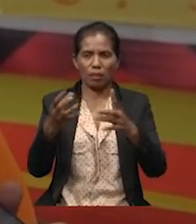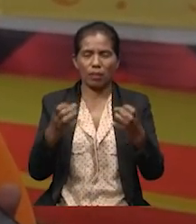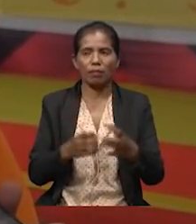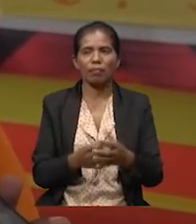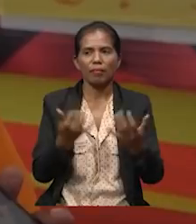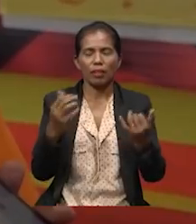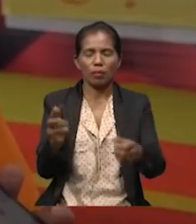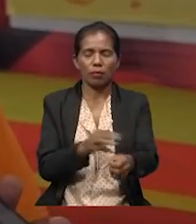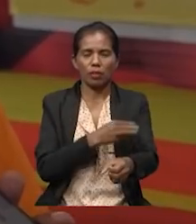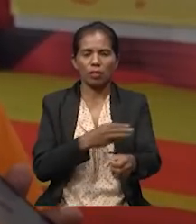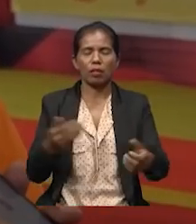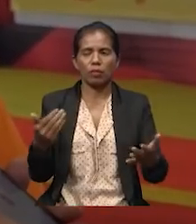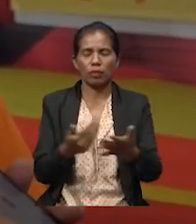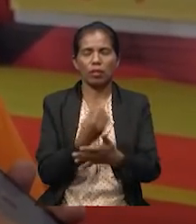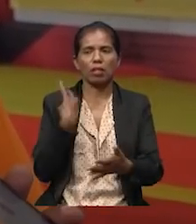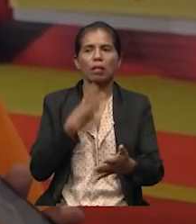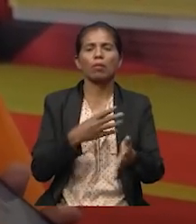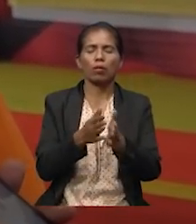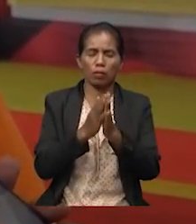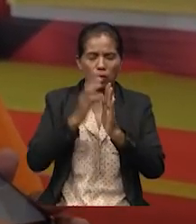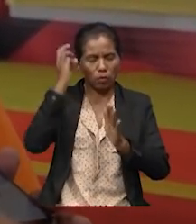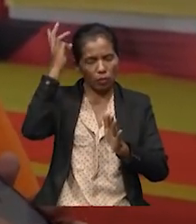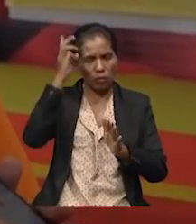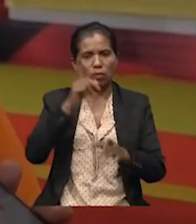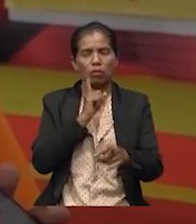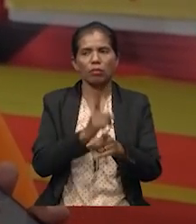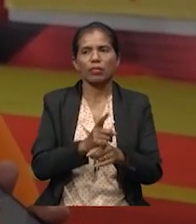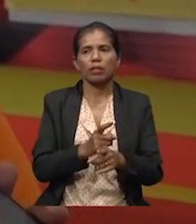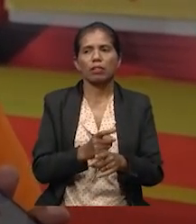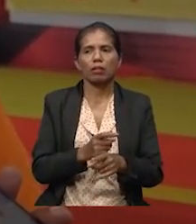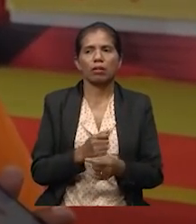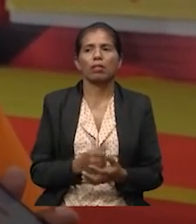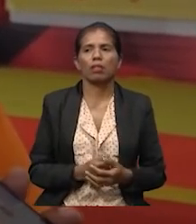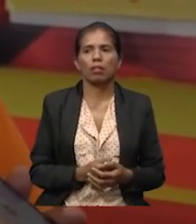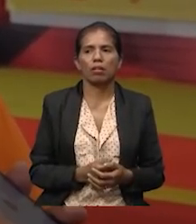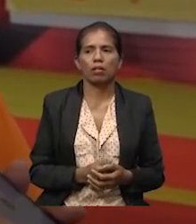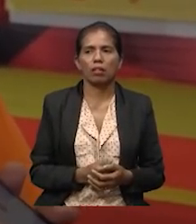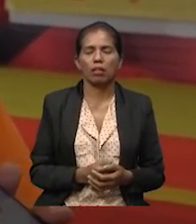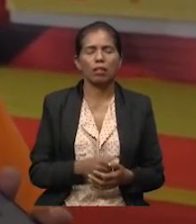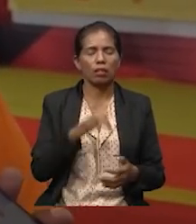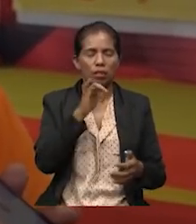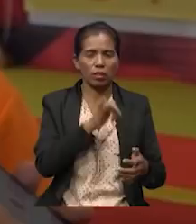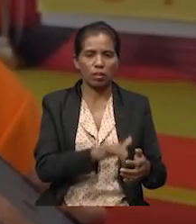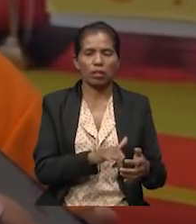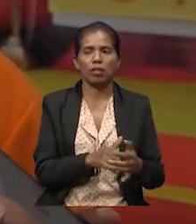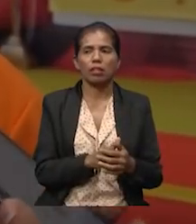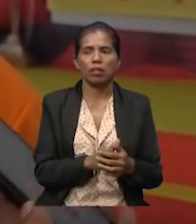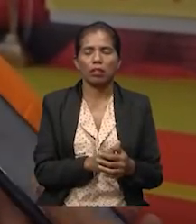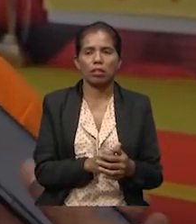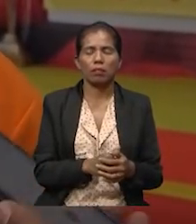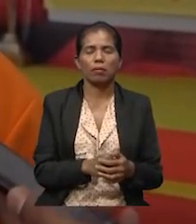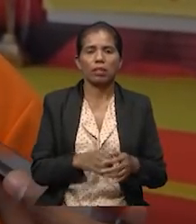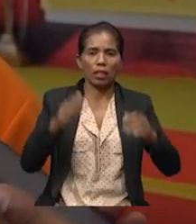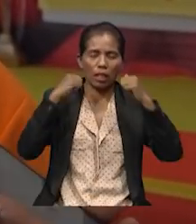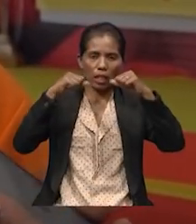musica fon falta ne ma mi super kupa te ne be dia klu creatividade ne ia hela e sai artista kari